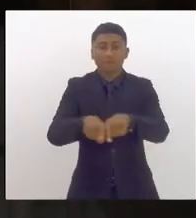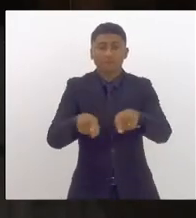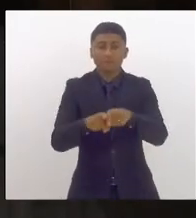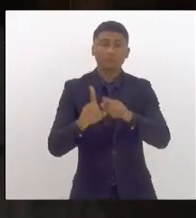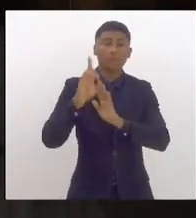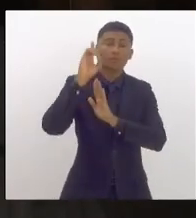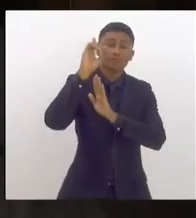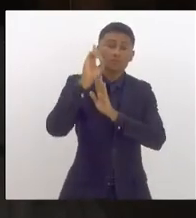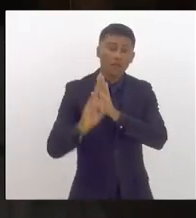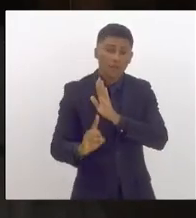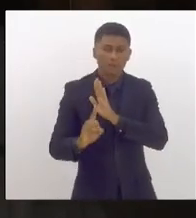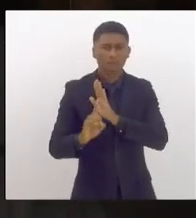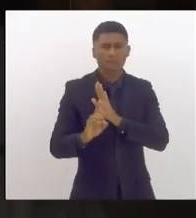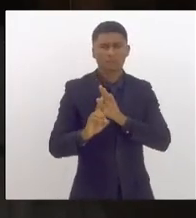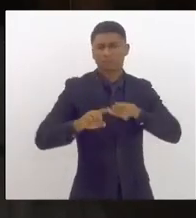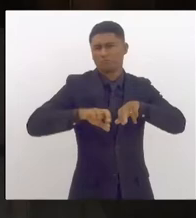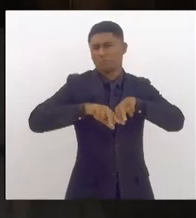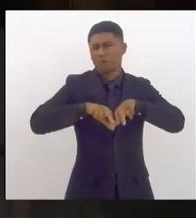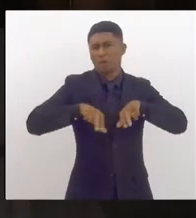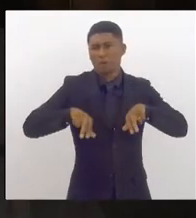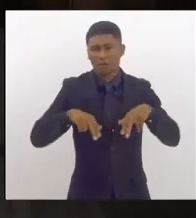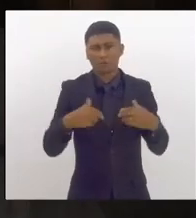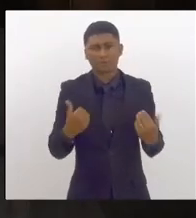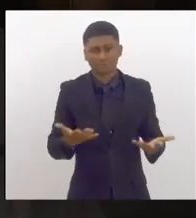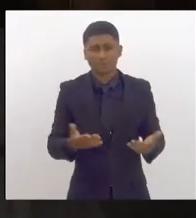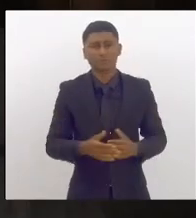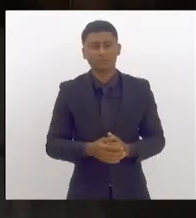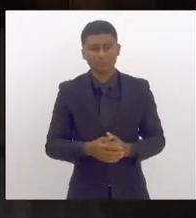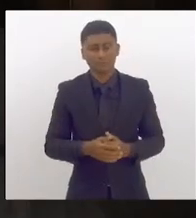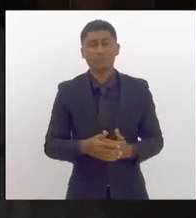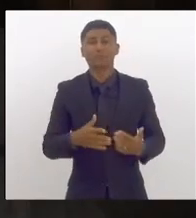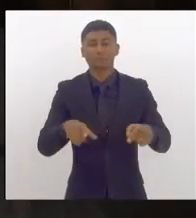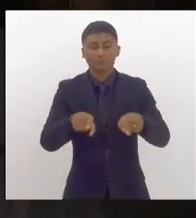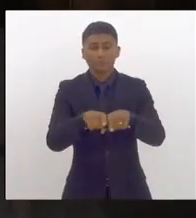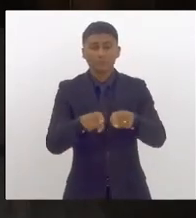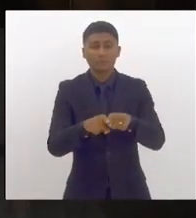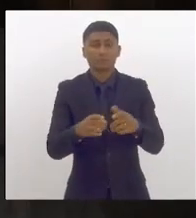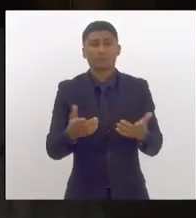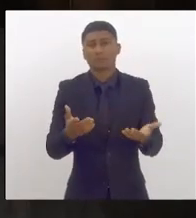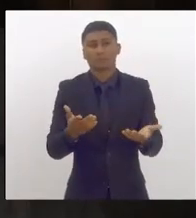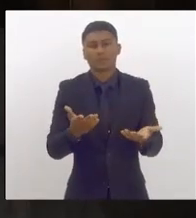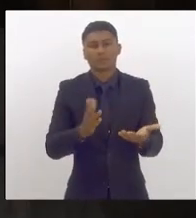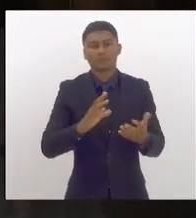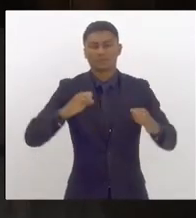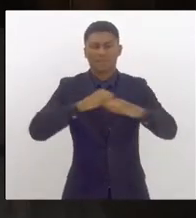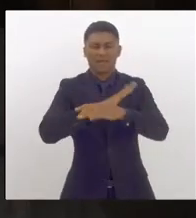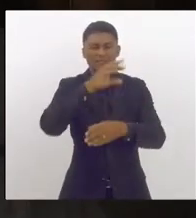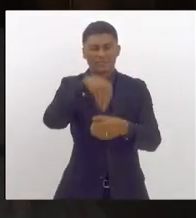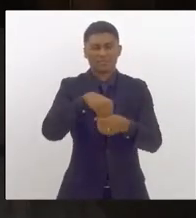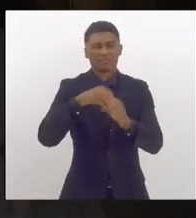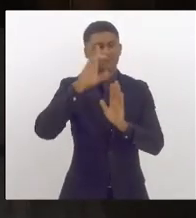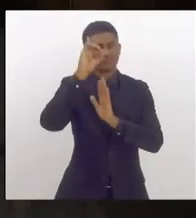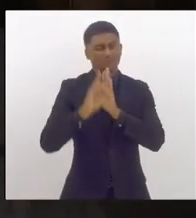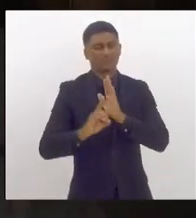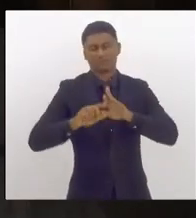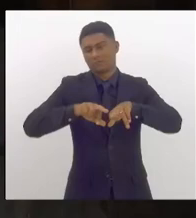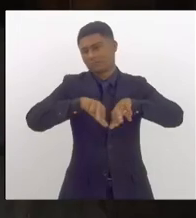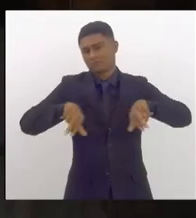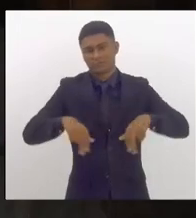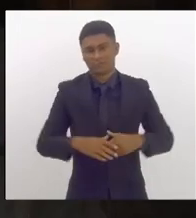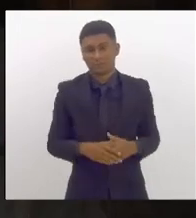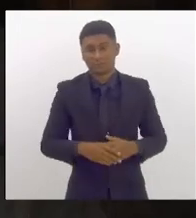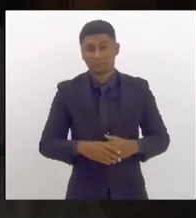discute Como eu disse na resenha O primado dos direitos nas cidades é sem dúvida alguma